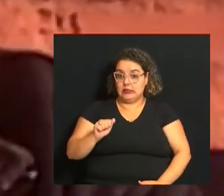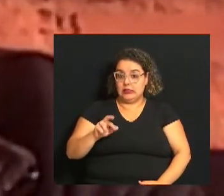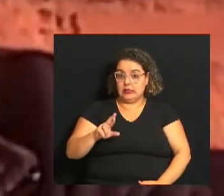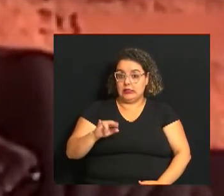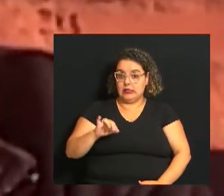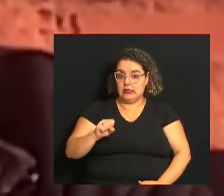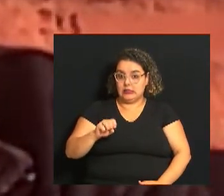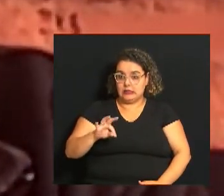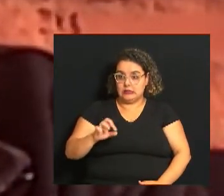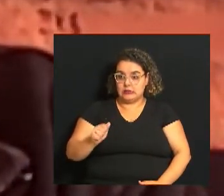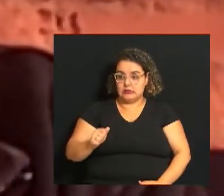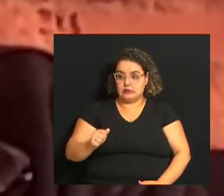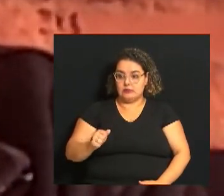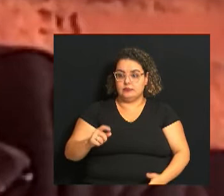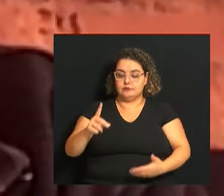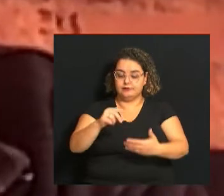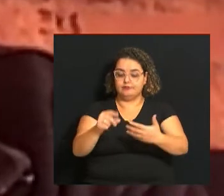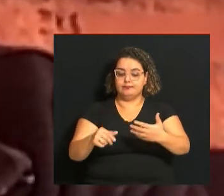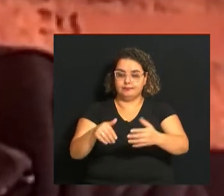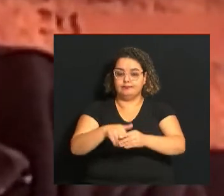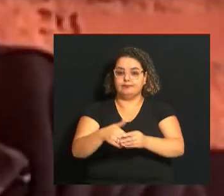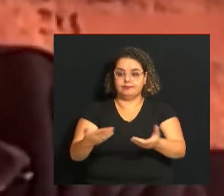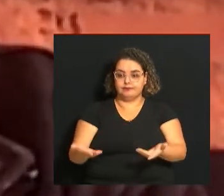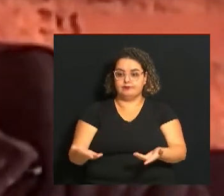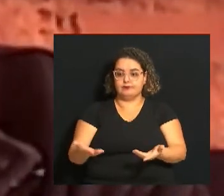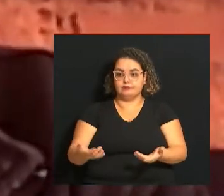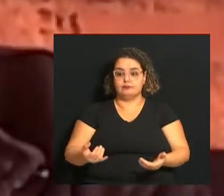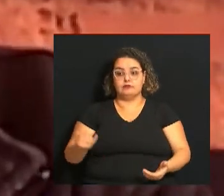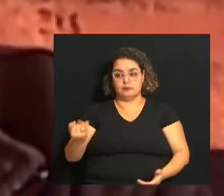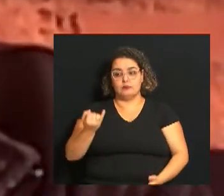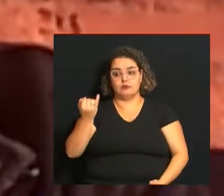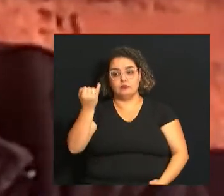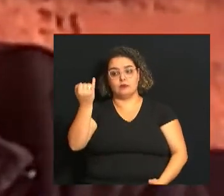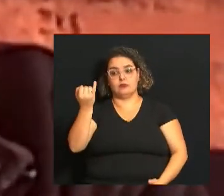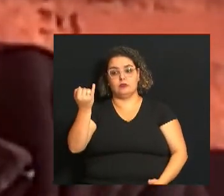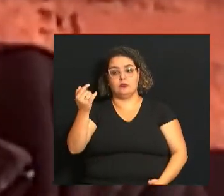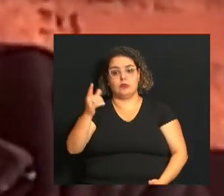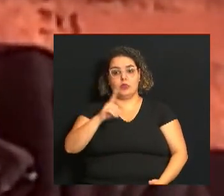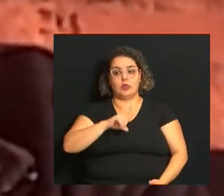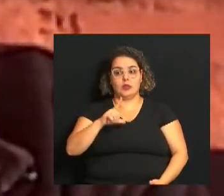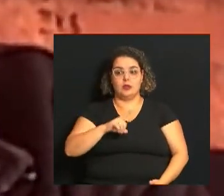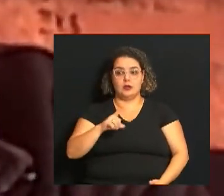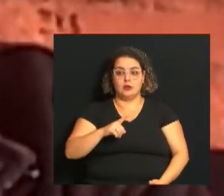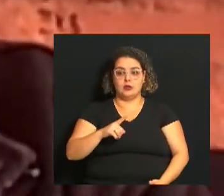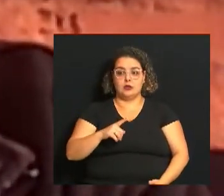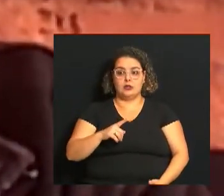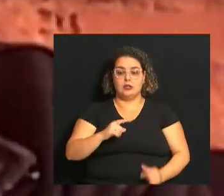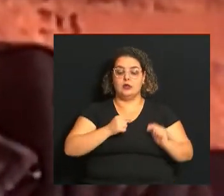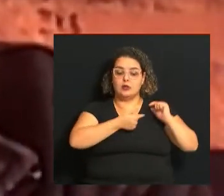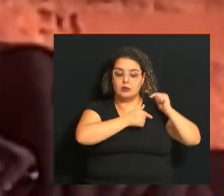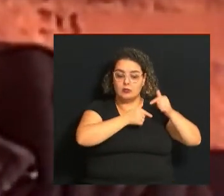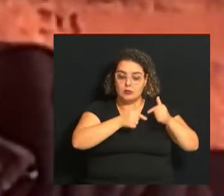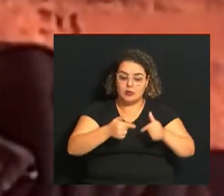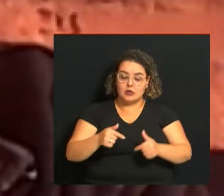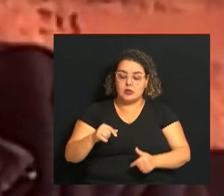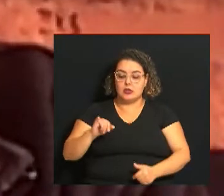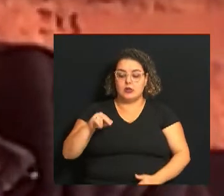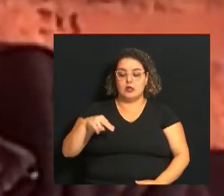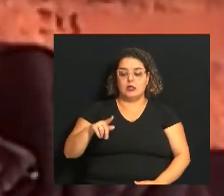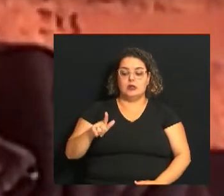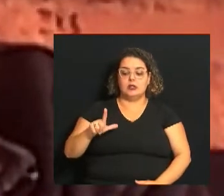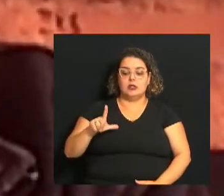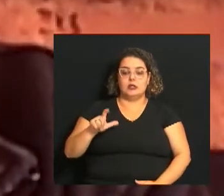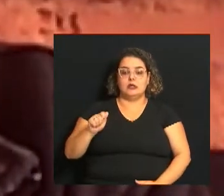Entre os eleitores, que é uma coisa importante. Você tem regimes conservadores na Inglaterra. Isso está acontecendo